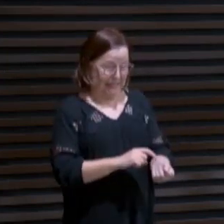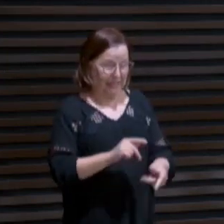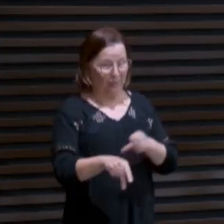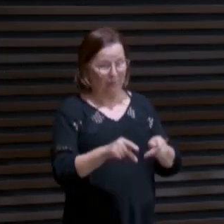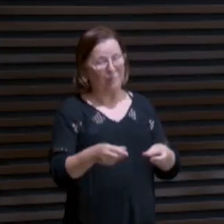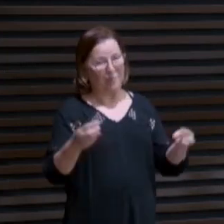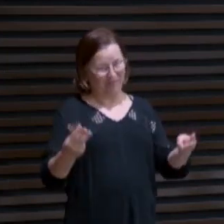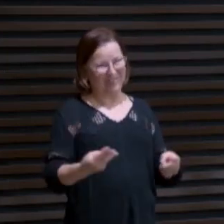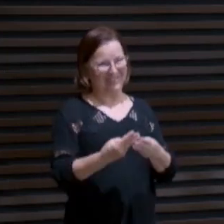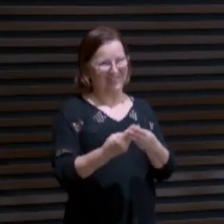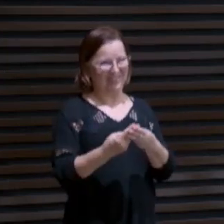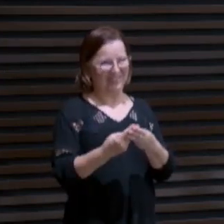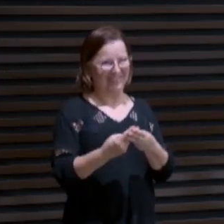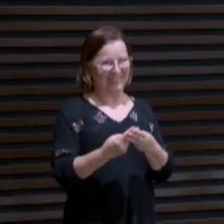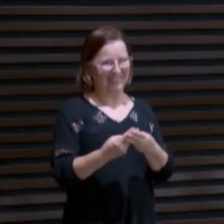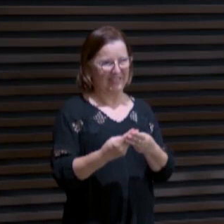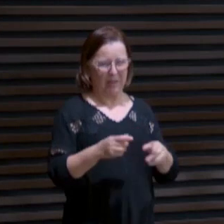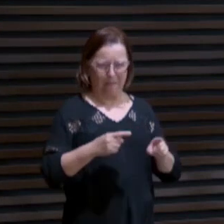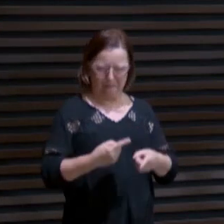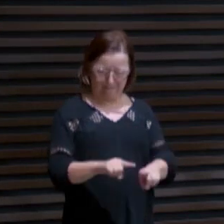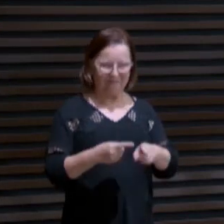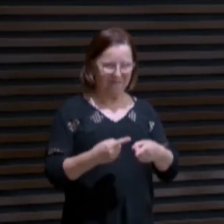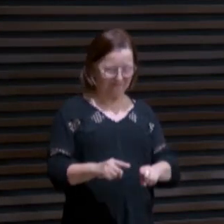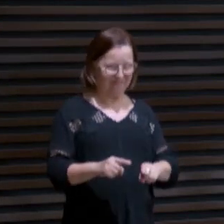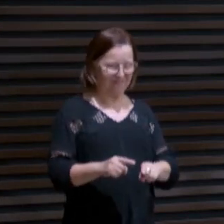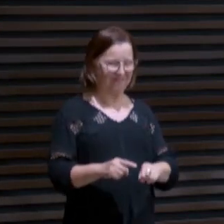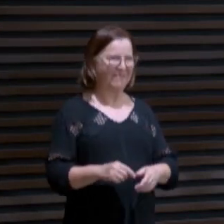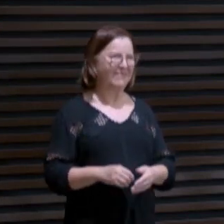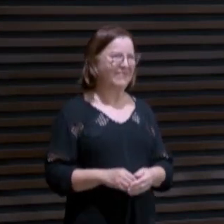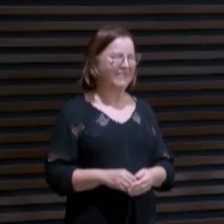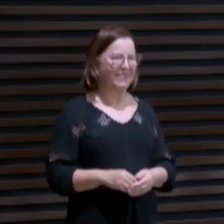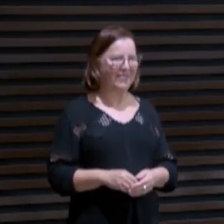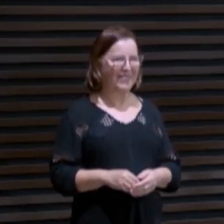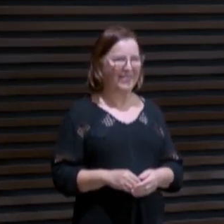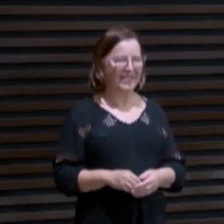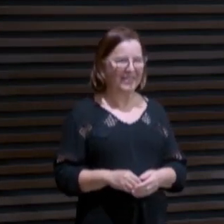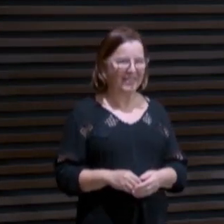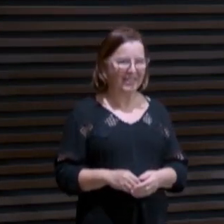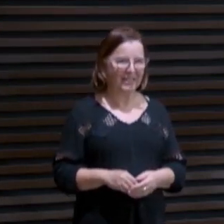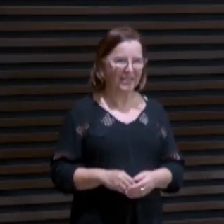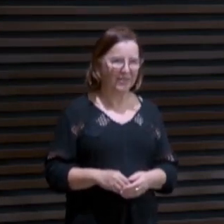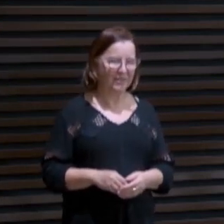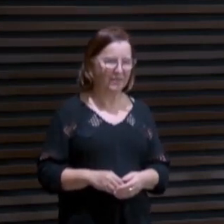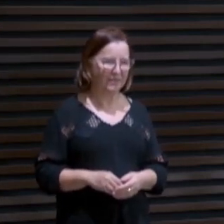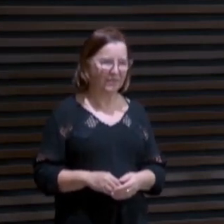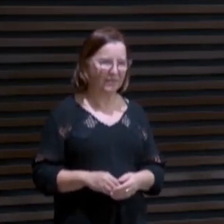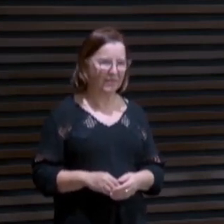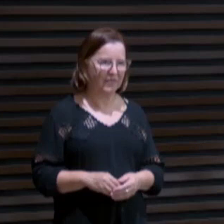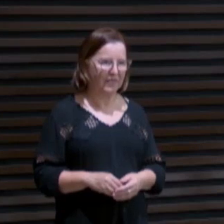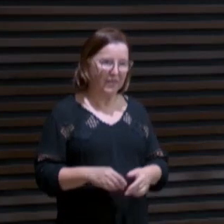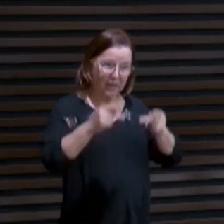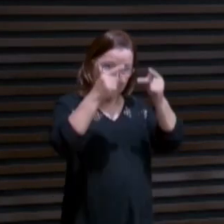judeus. Ele estava provocando. Ele, sem dúvida, os culpou